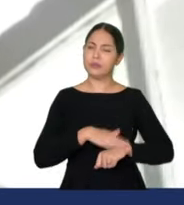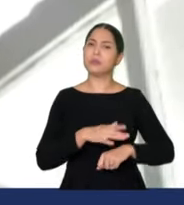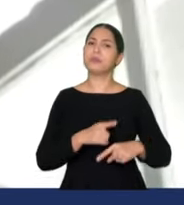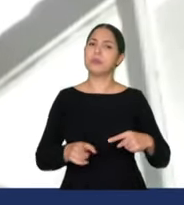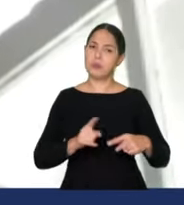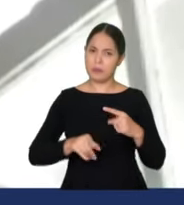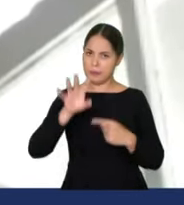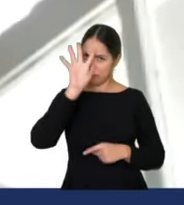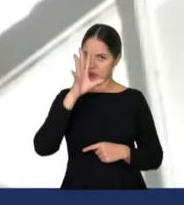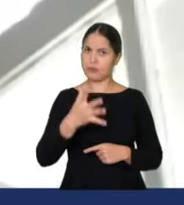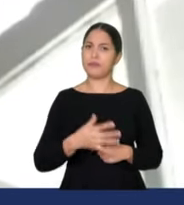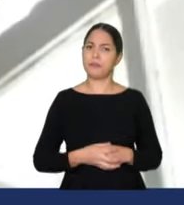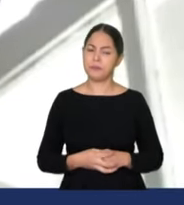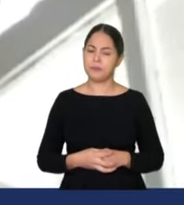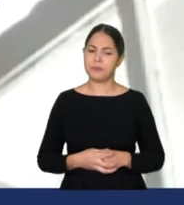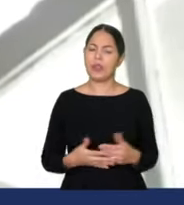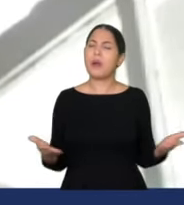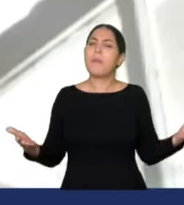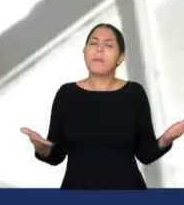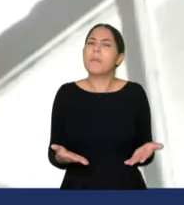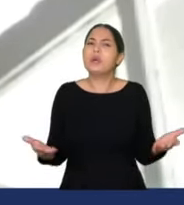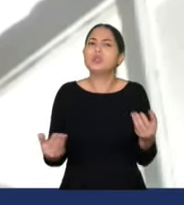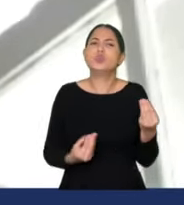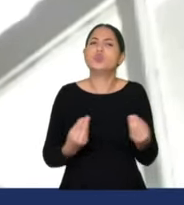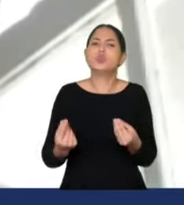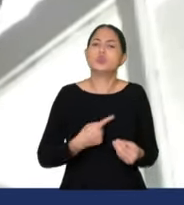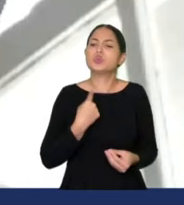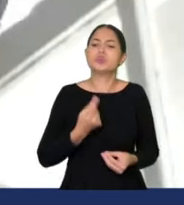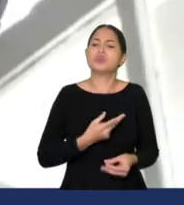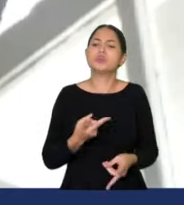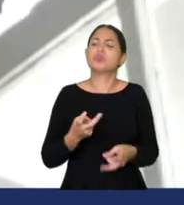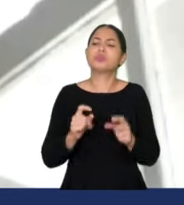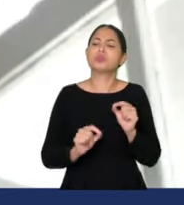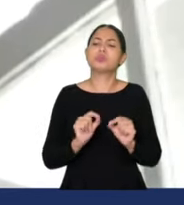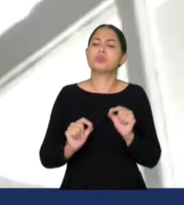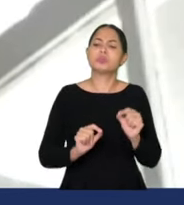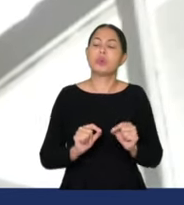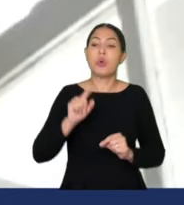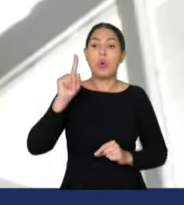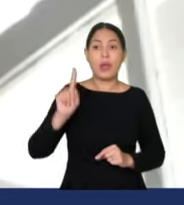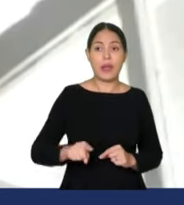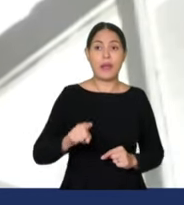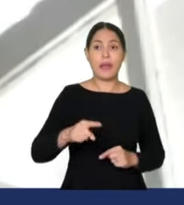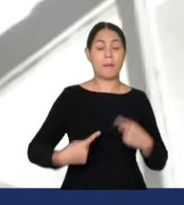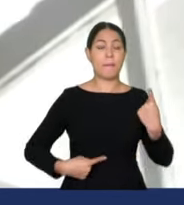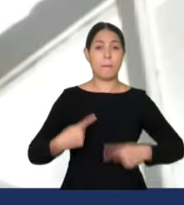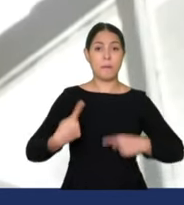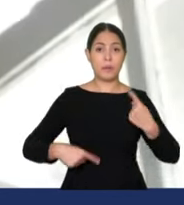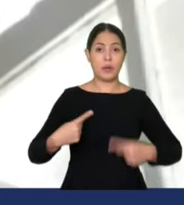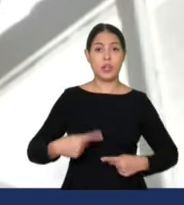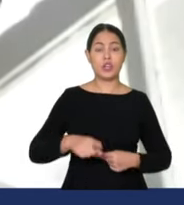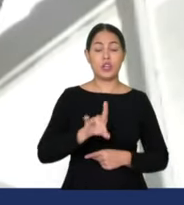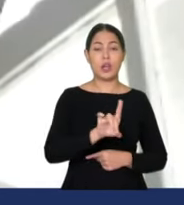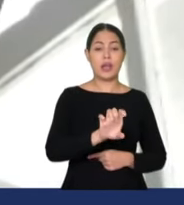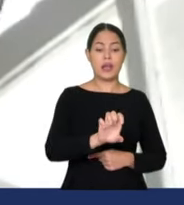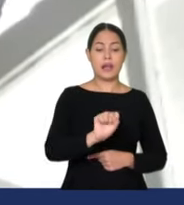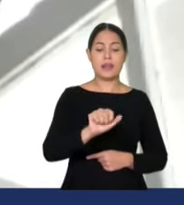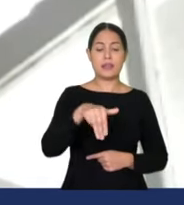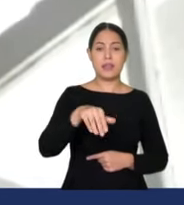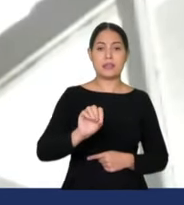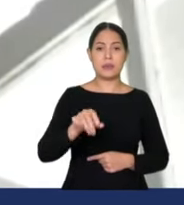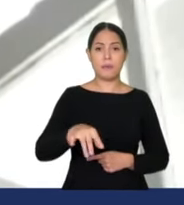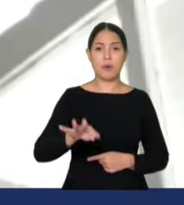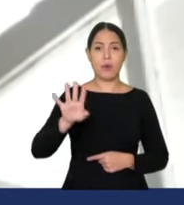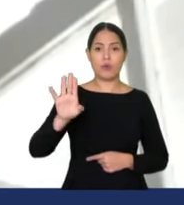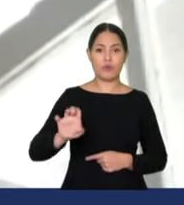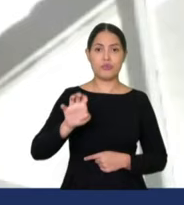gente observa hoje, na verdade, é uma política de desmonte do caráter integrado do sistema energético nacional, através,